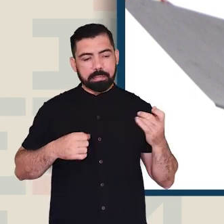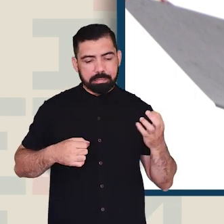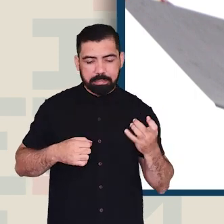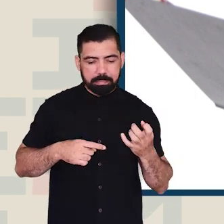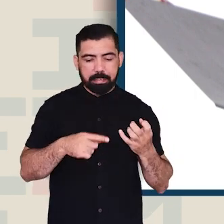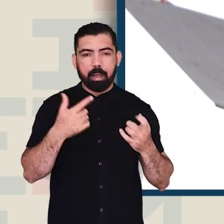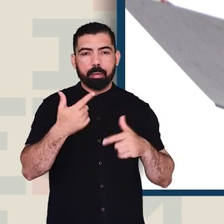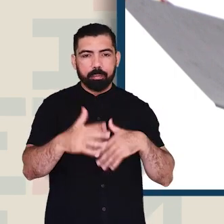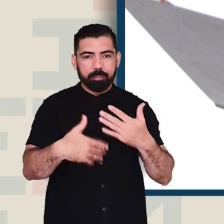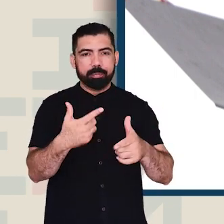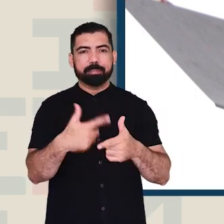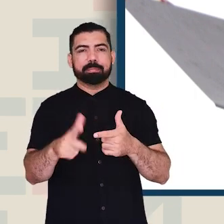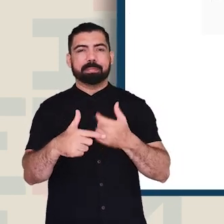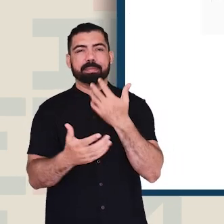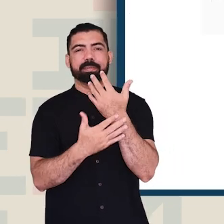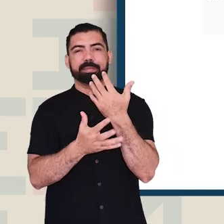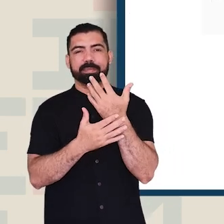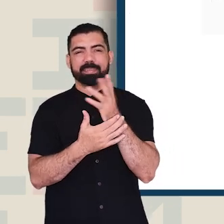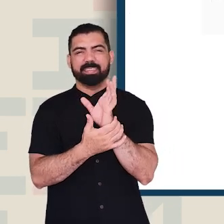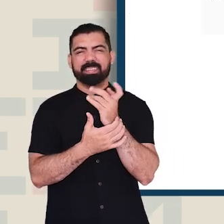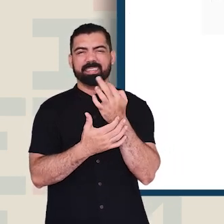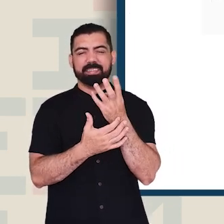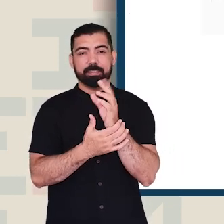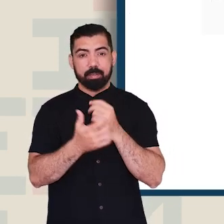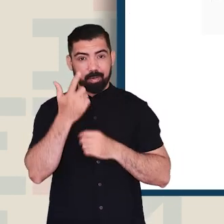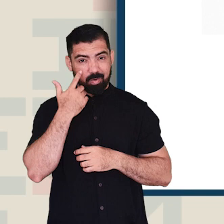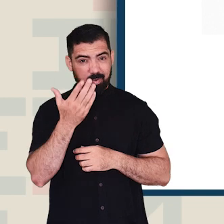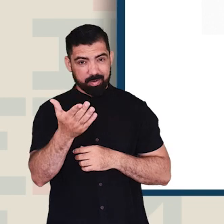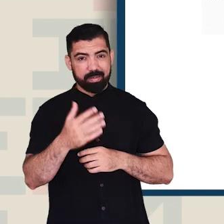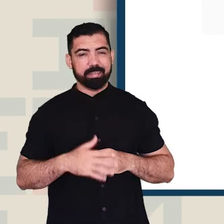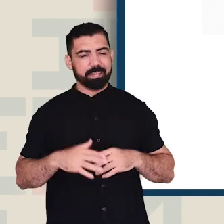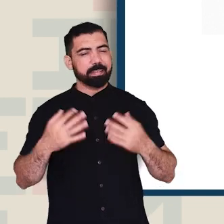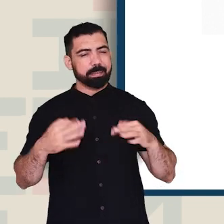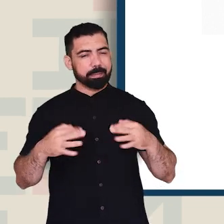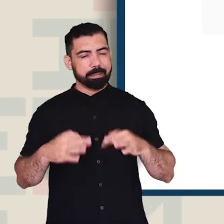tendinite. Esse acorde aqui é o acorde tendinite.